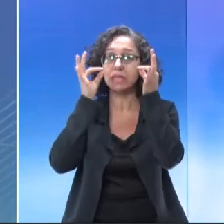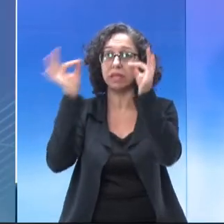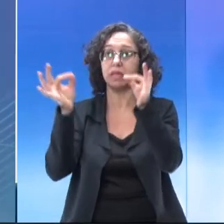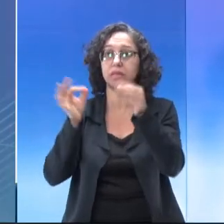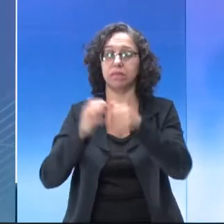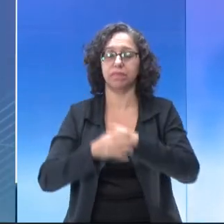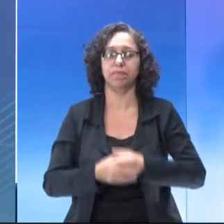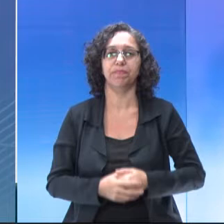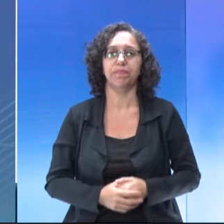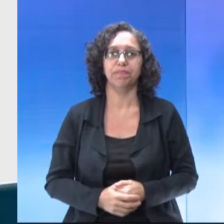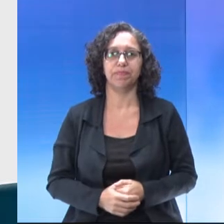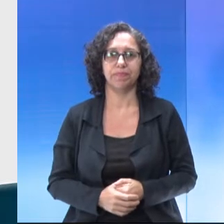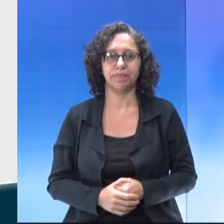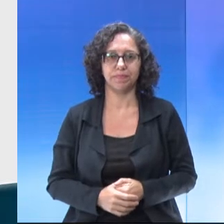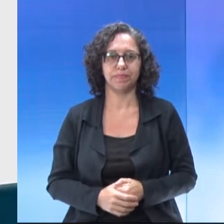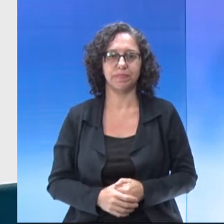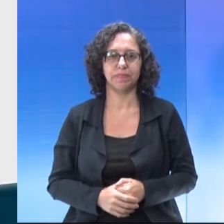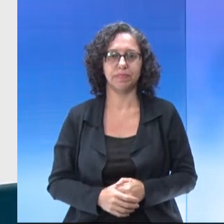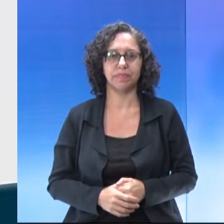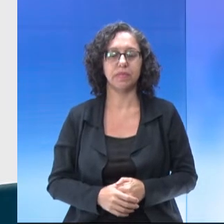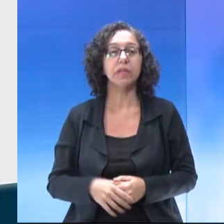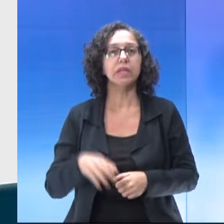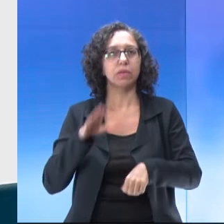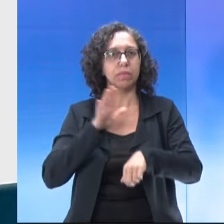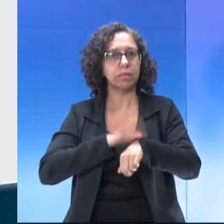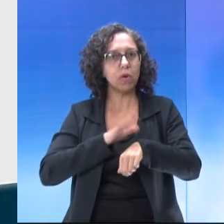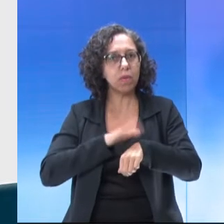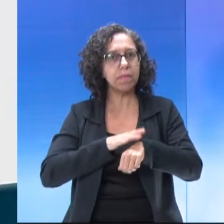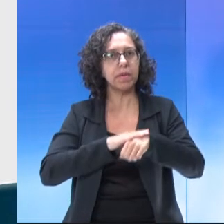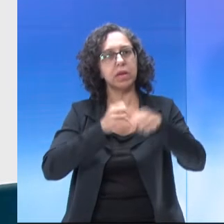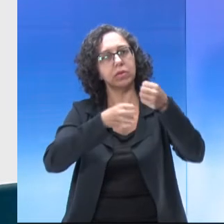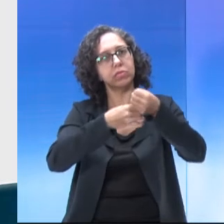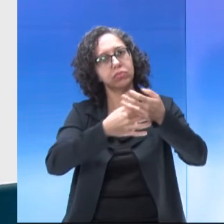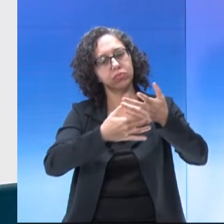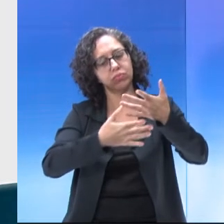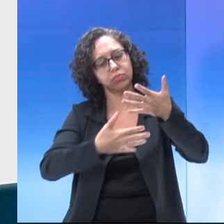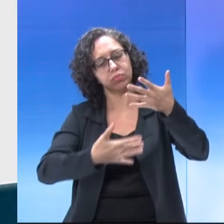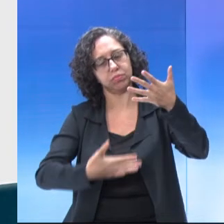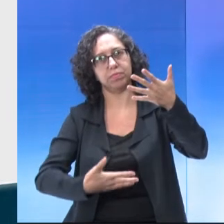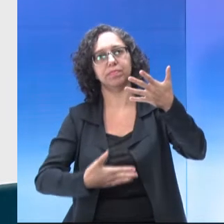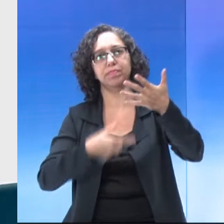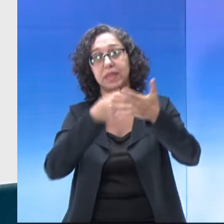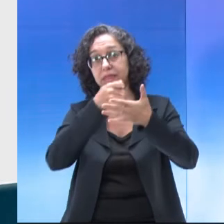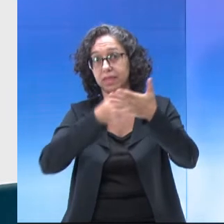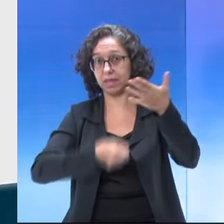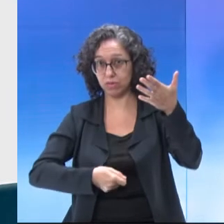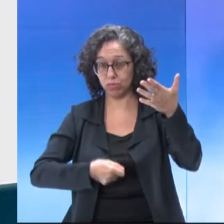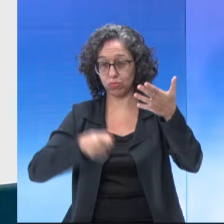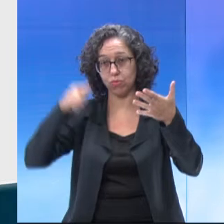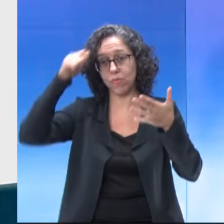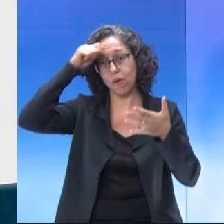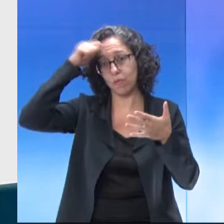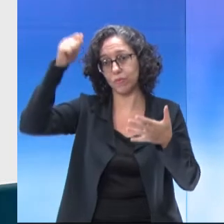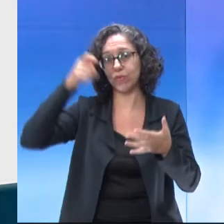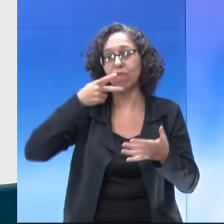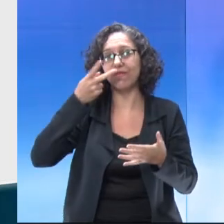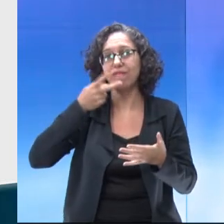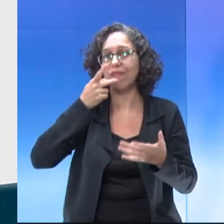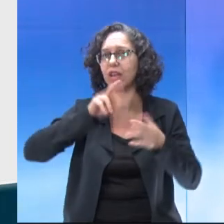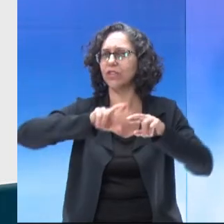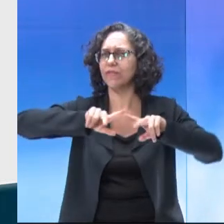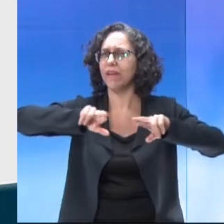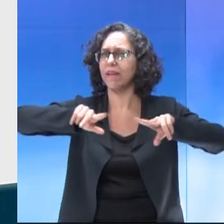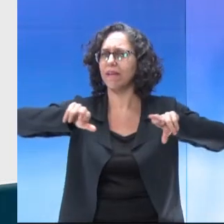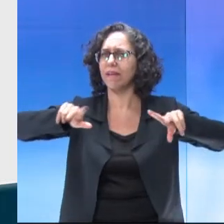então esse enunciado. Ao longo do texto, o autor faz uso de diversas citações. Olha só, quando eu